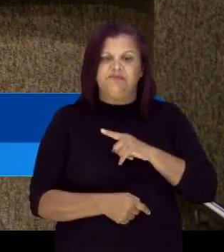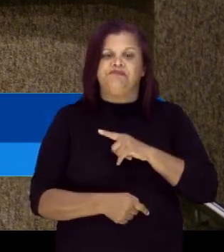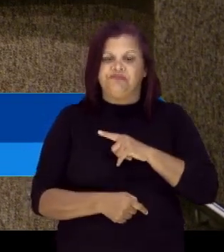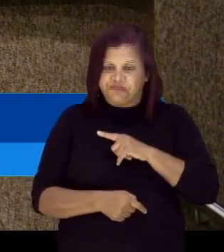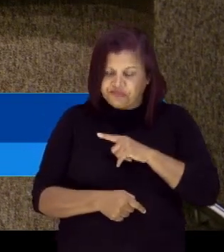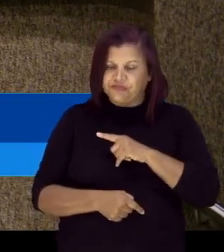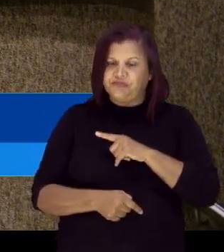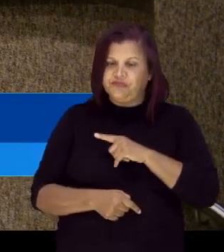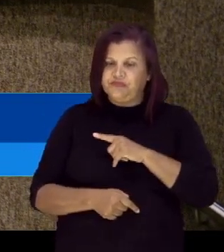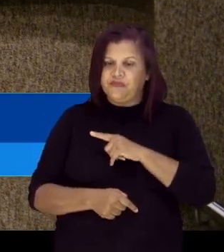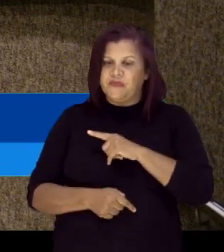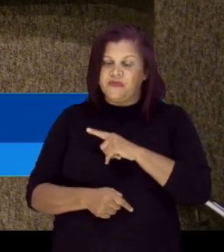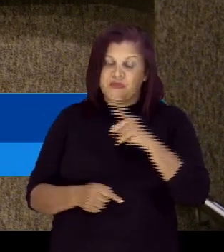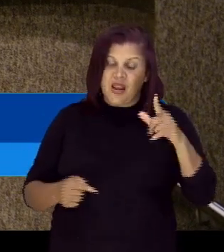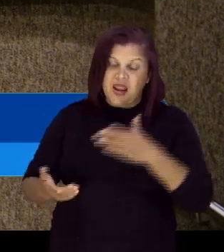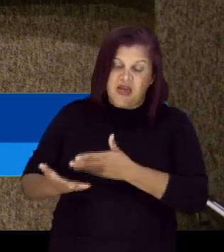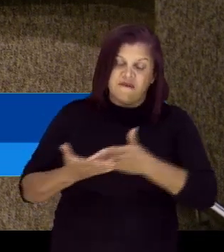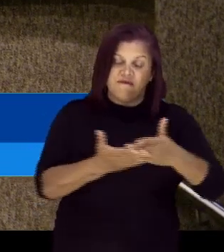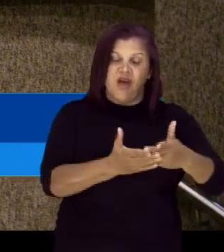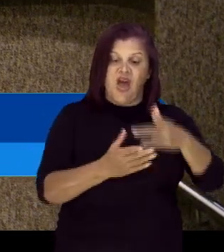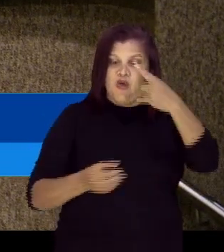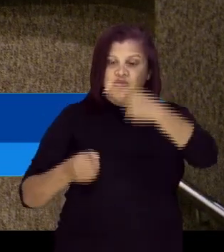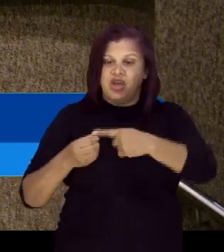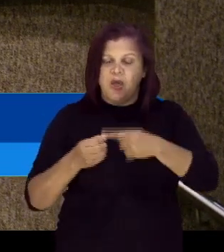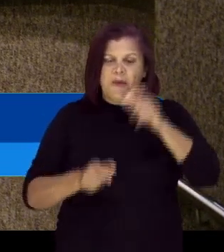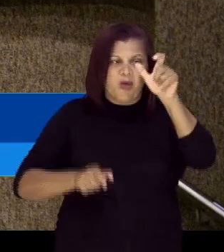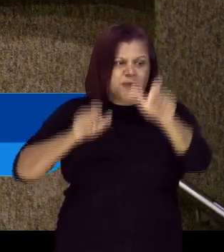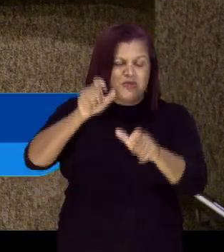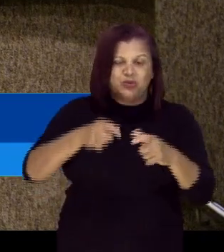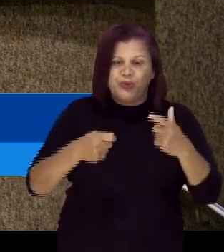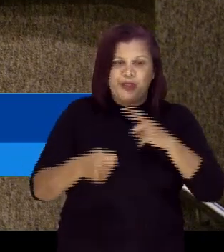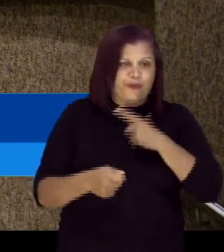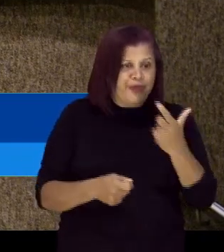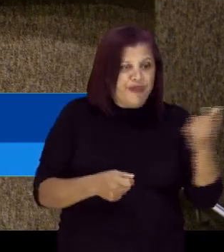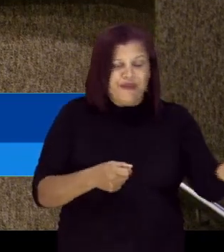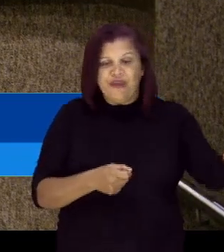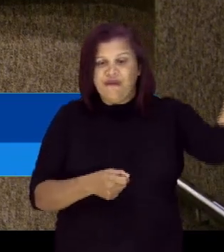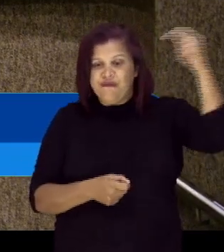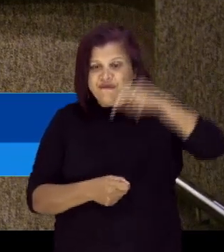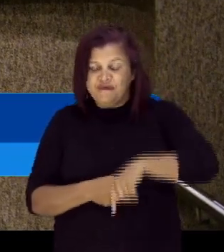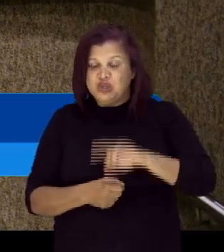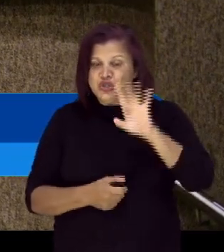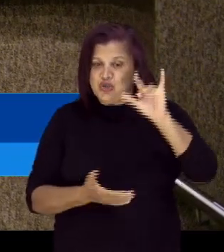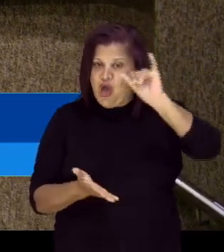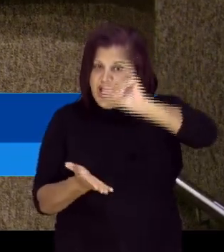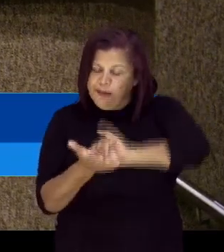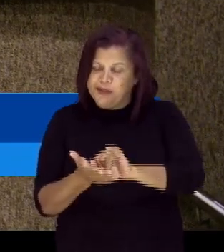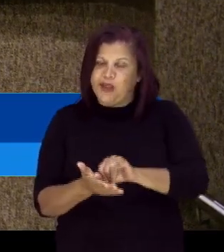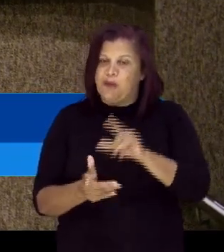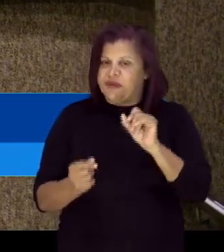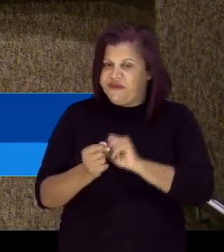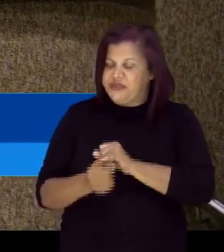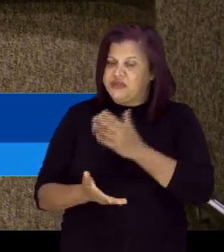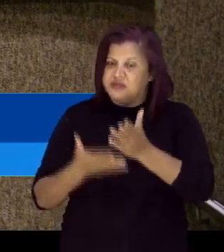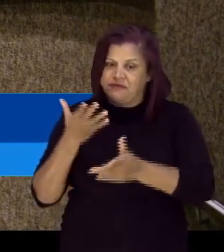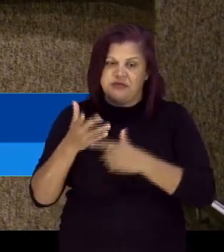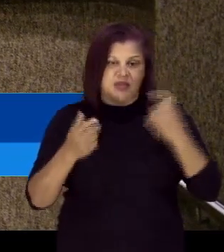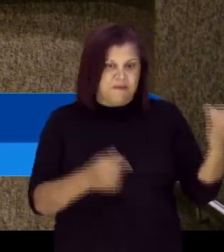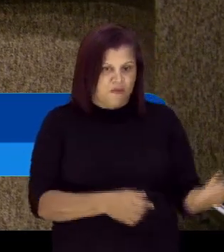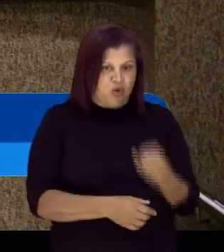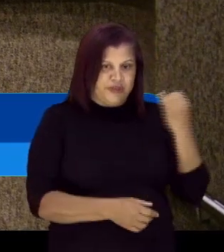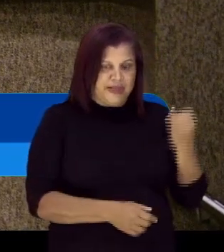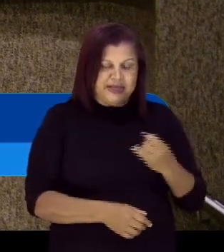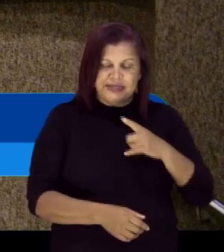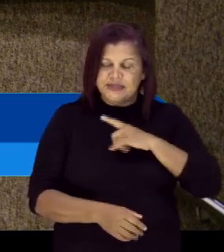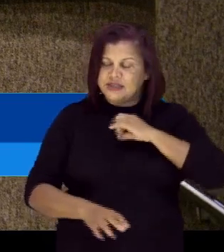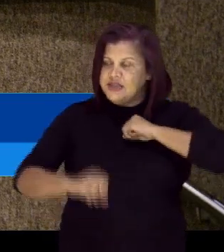até o interior para que as pessoas não tenham que vir só à capital para prestar esse serviço. É importante que exista esse